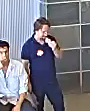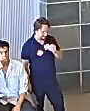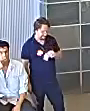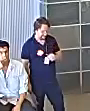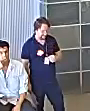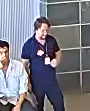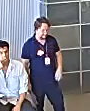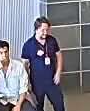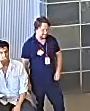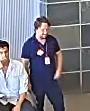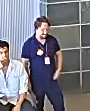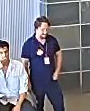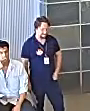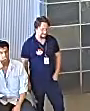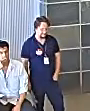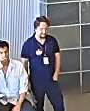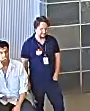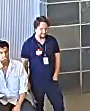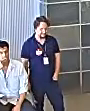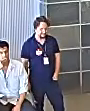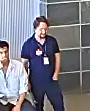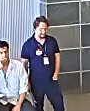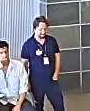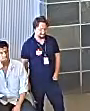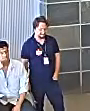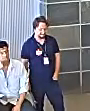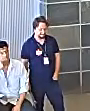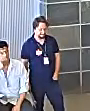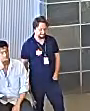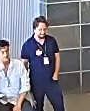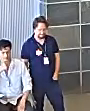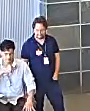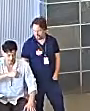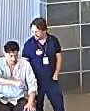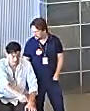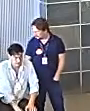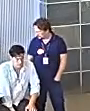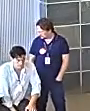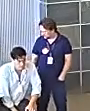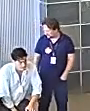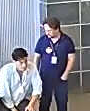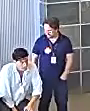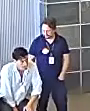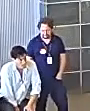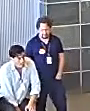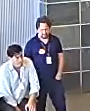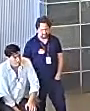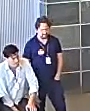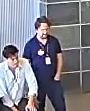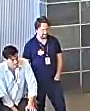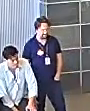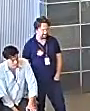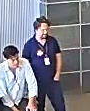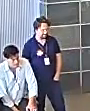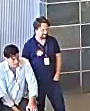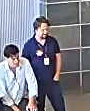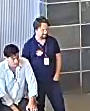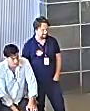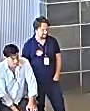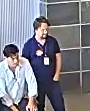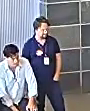foi dia 28 lá e ele é cadeirante Cadê ele aqui com a gente por que que ele deixa fixar o símbolo da pessoa com deficiência Esse